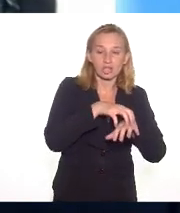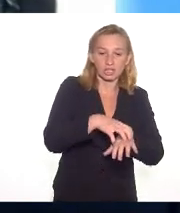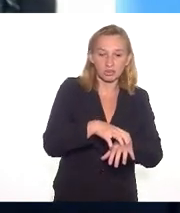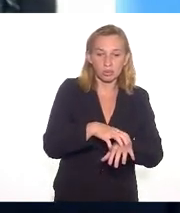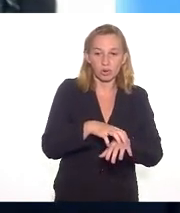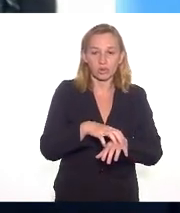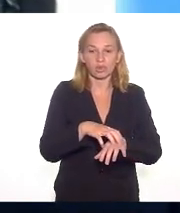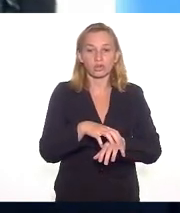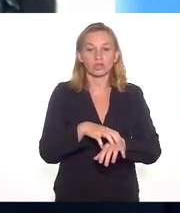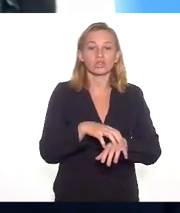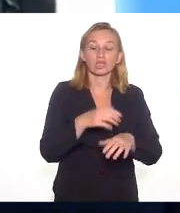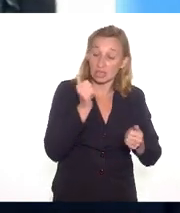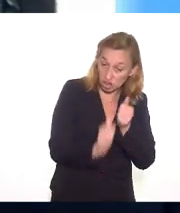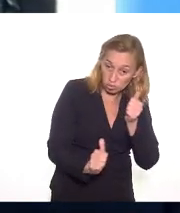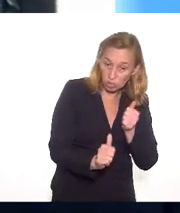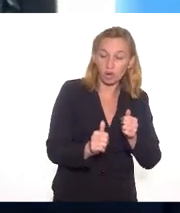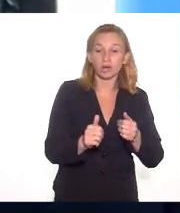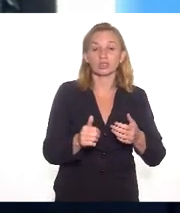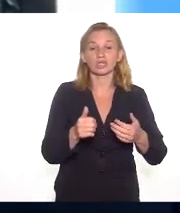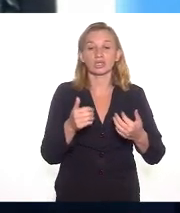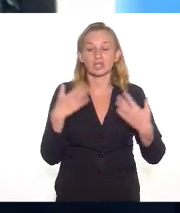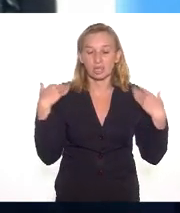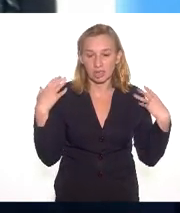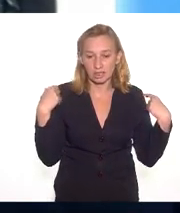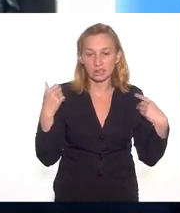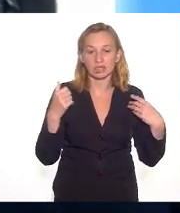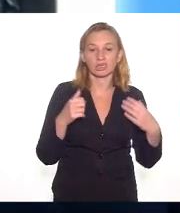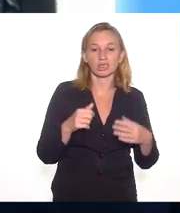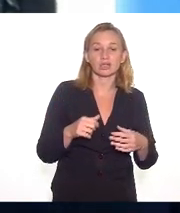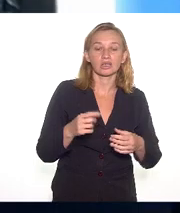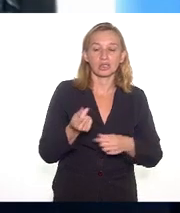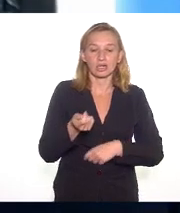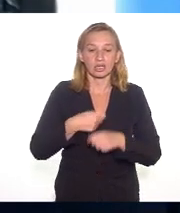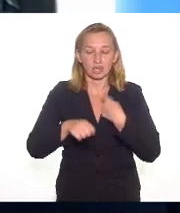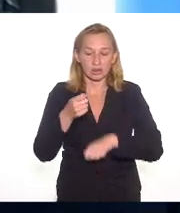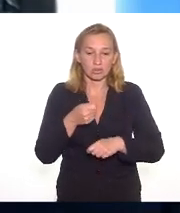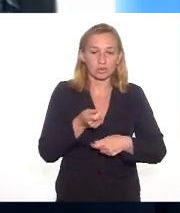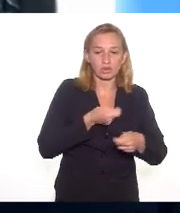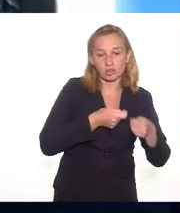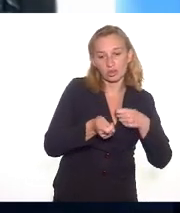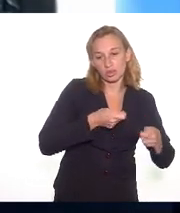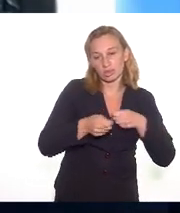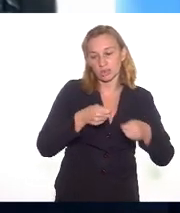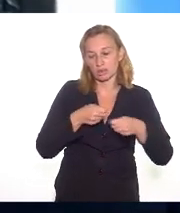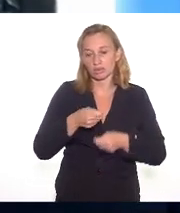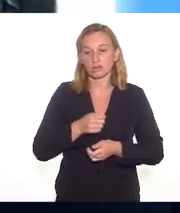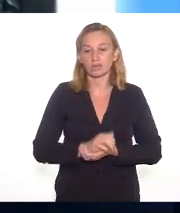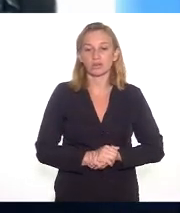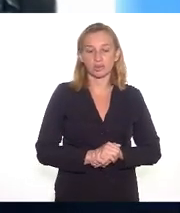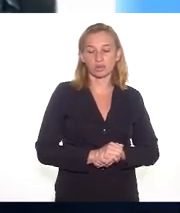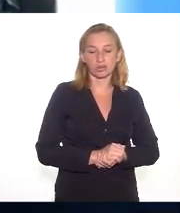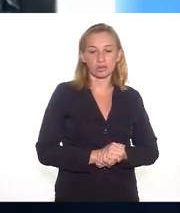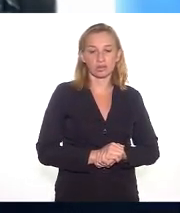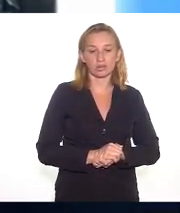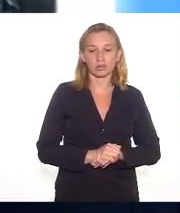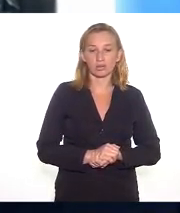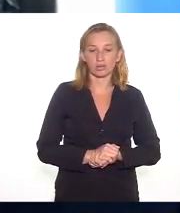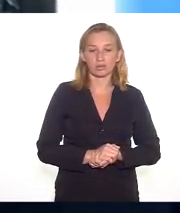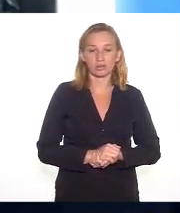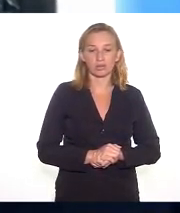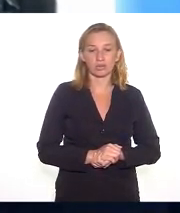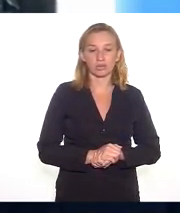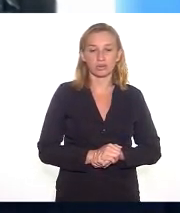lazer, de esporte e lazer, de economia, de indústria e comércio e de orçamento, finança, fiscalização financeira